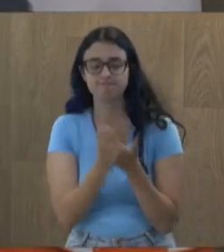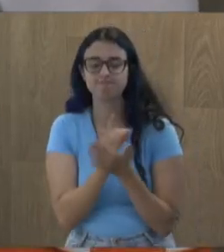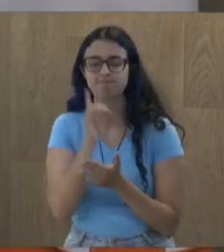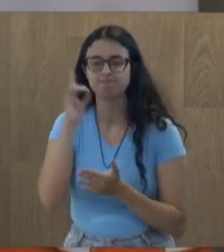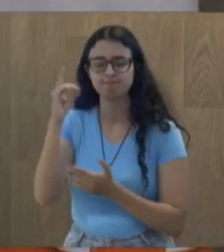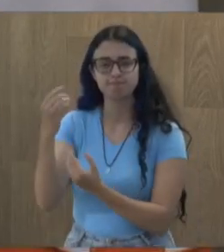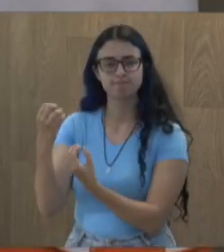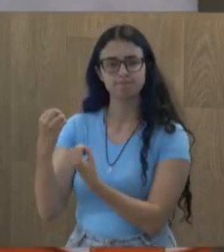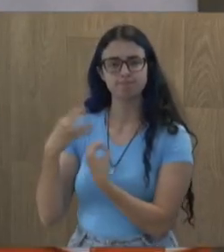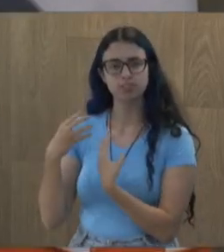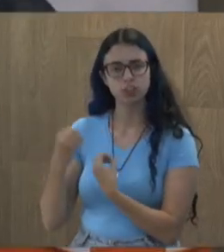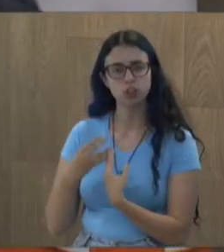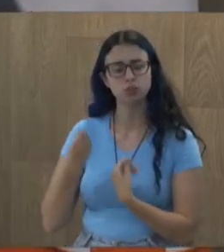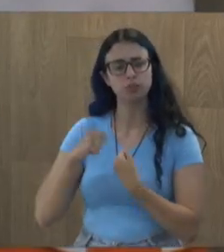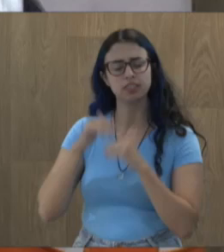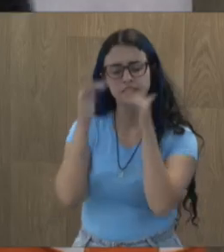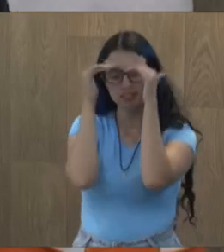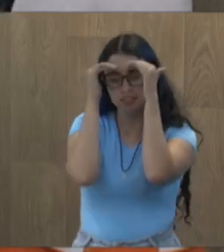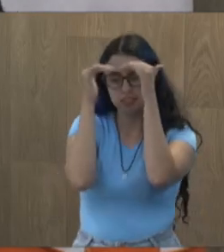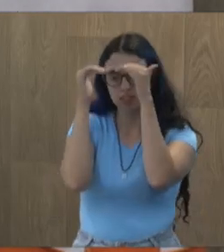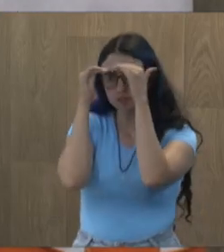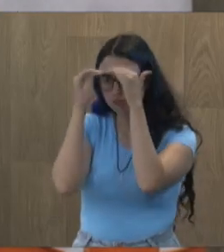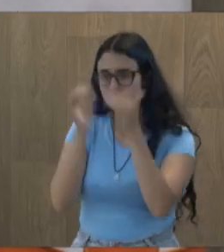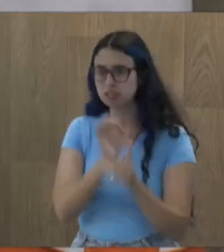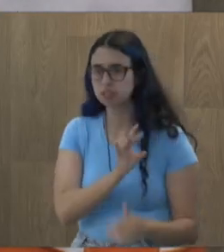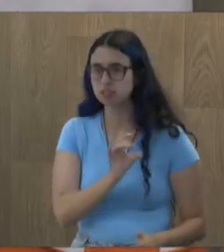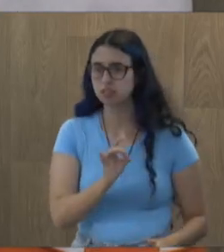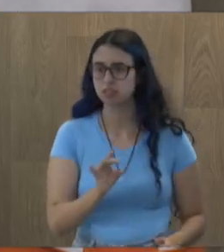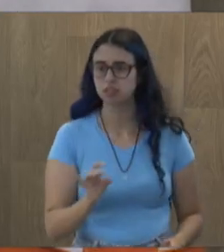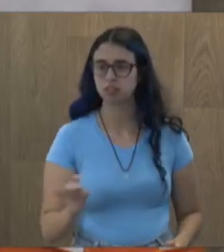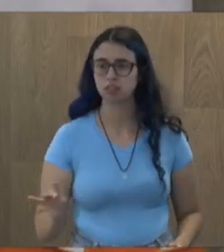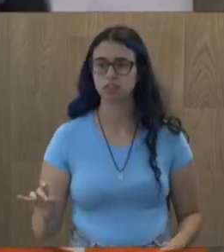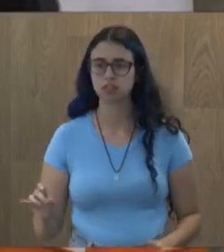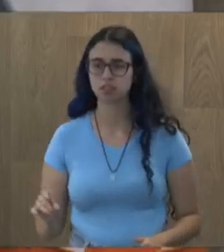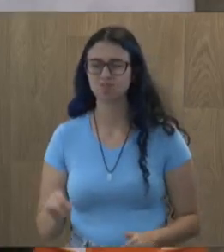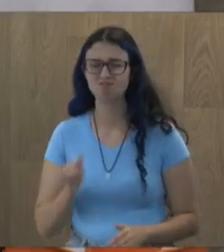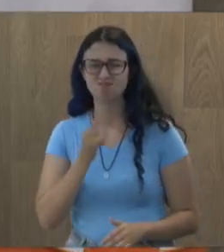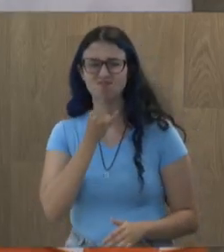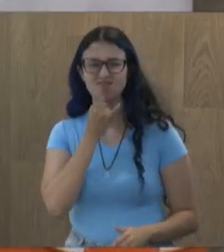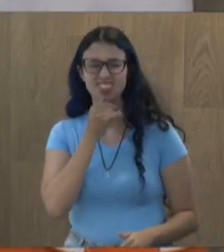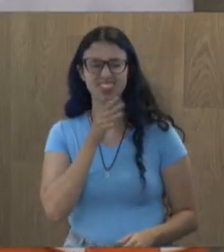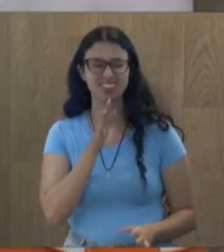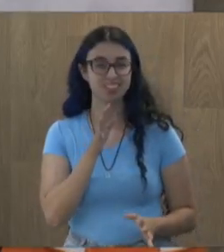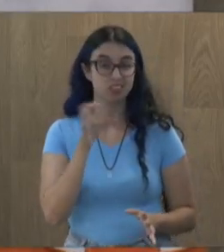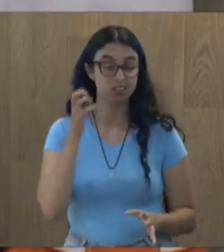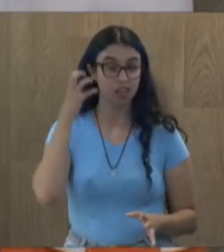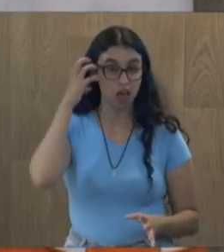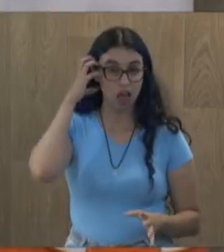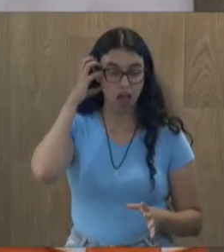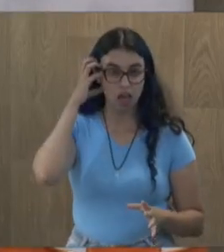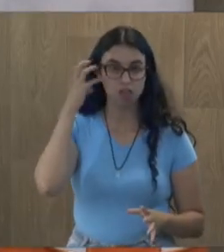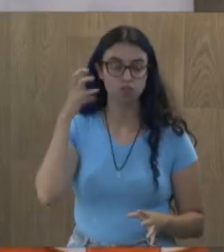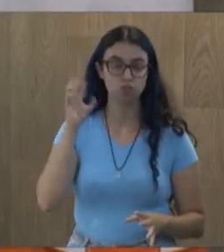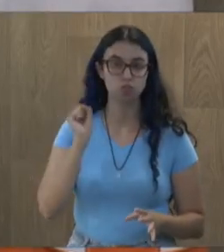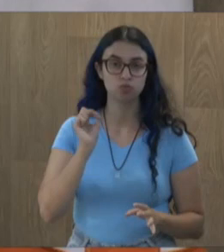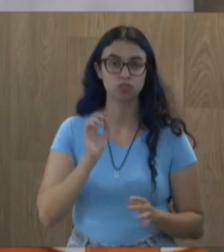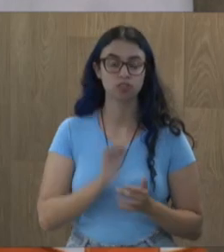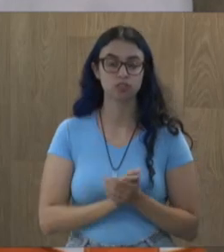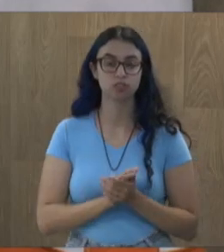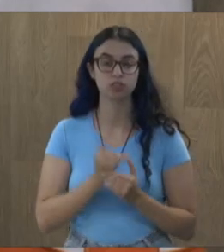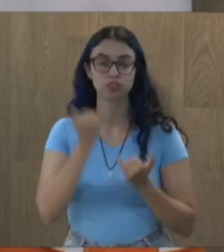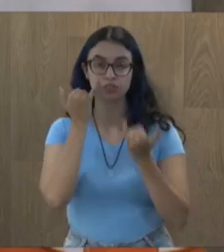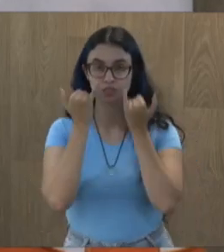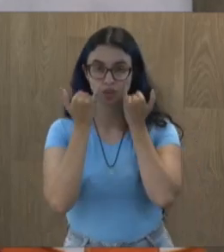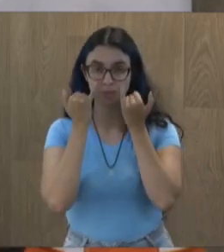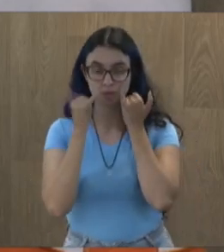próximo, sempre. Triste ouvir na rádio, eu tenho até o áudio da rádio, mas não quero fazer isso, não, sabe por quê? Eu respeito. A informação chegou para ela,